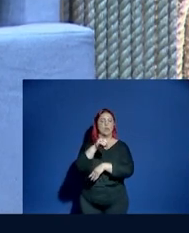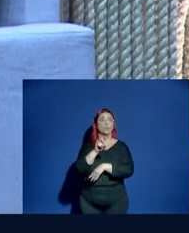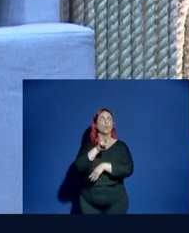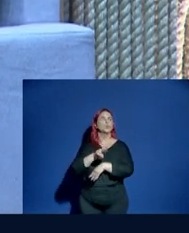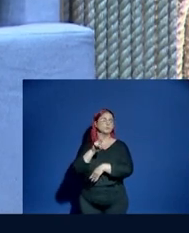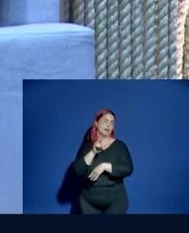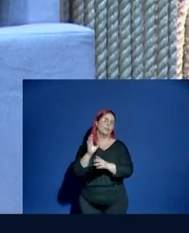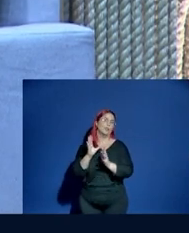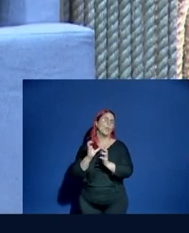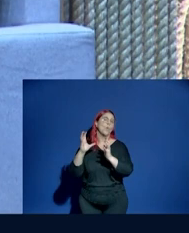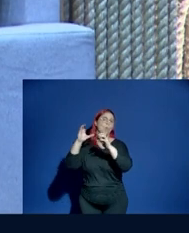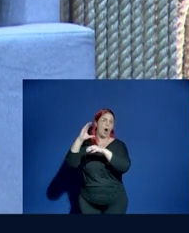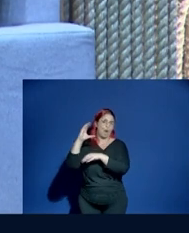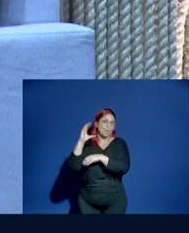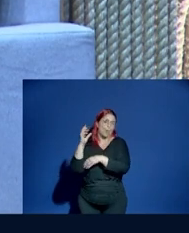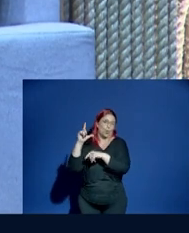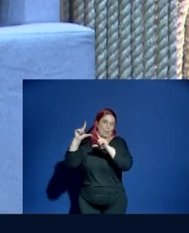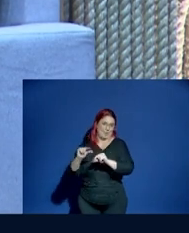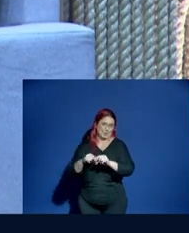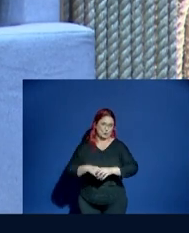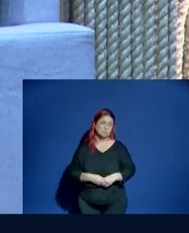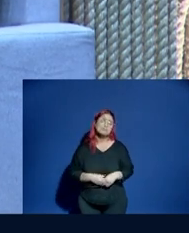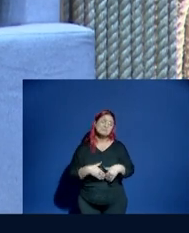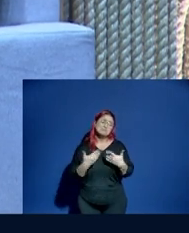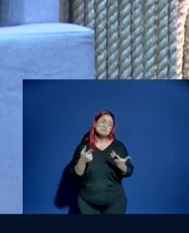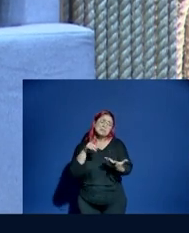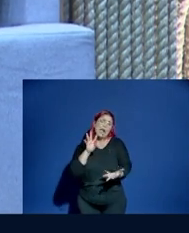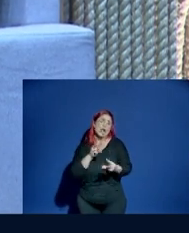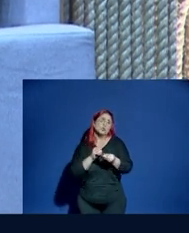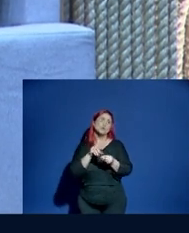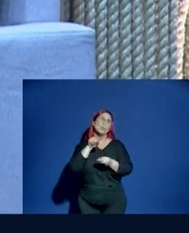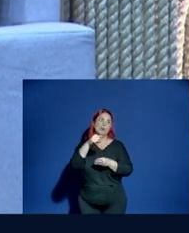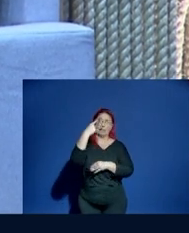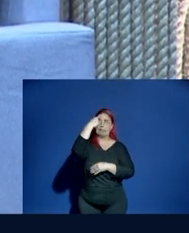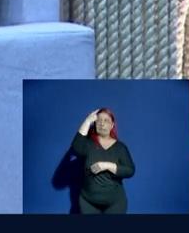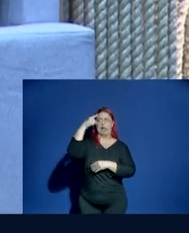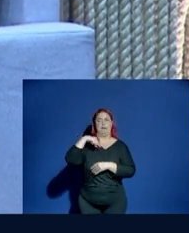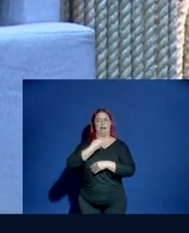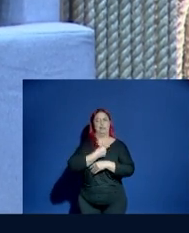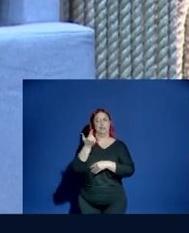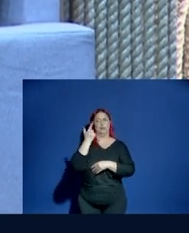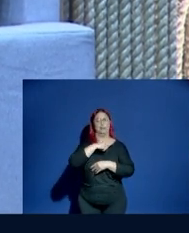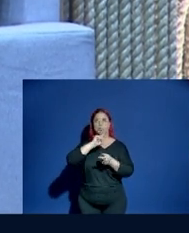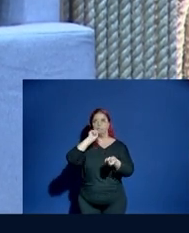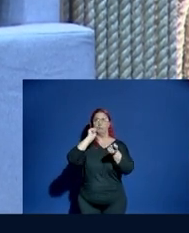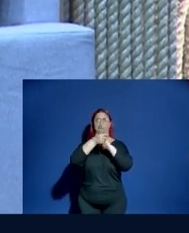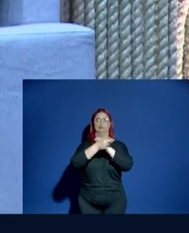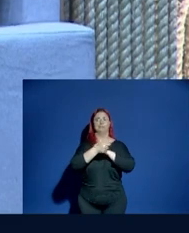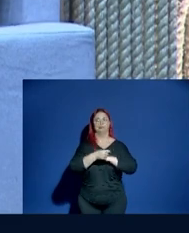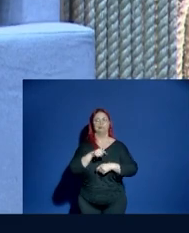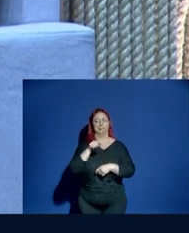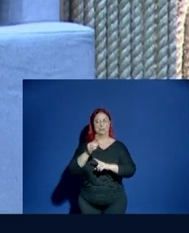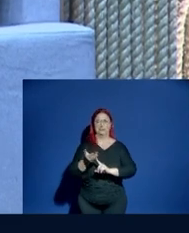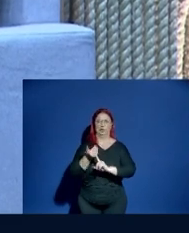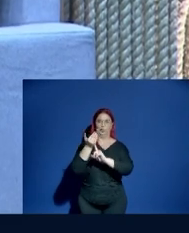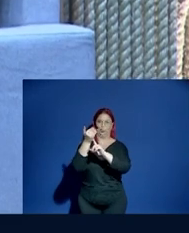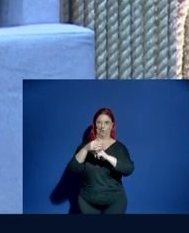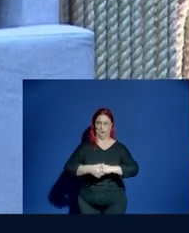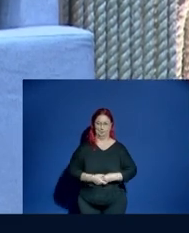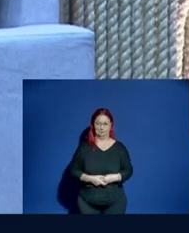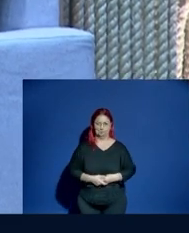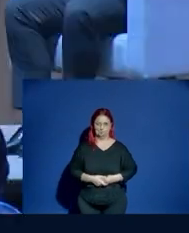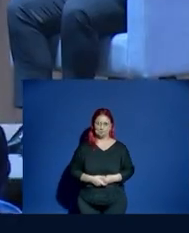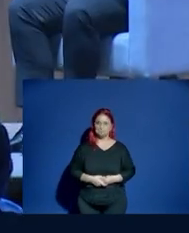possível em linhas Gerais foram foi isso que idealizou a nossa cabeça e por isso que a gente foi buscar Essas tecnologias no mercado